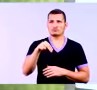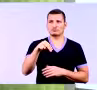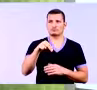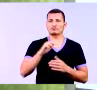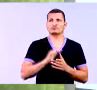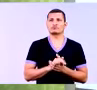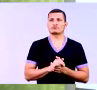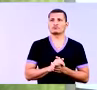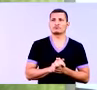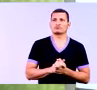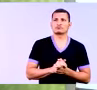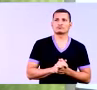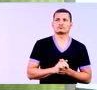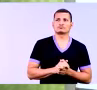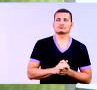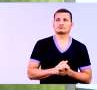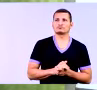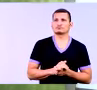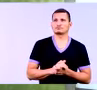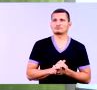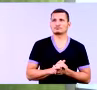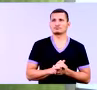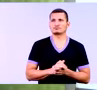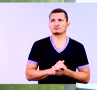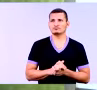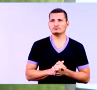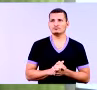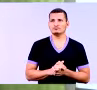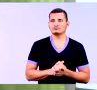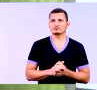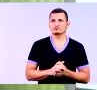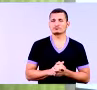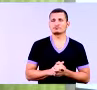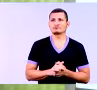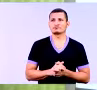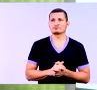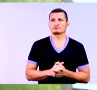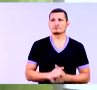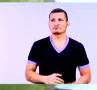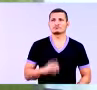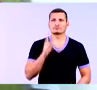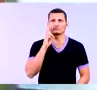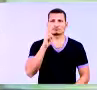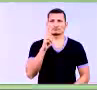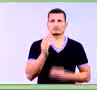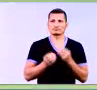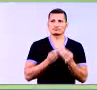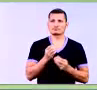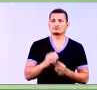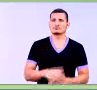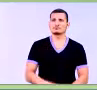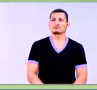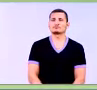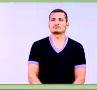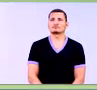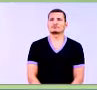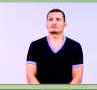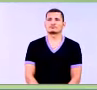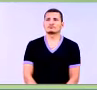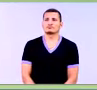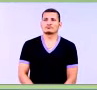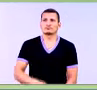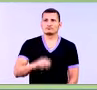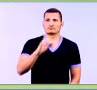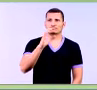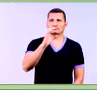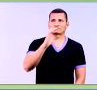via CDN, que nós acabamos de ver a vantagem e a desvantagem dela. Vamos ver como ela funciona normalmente.